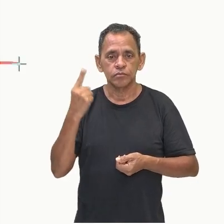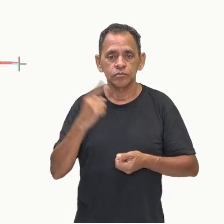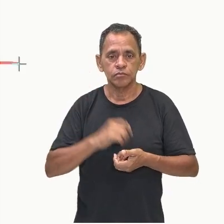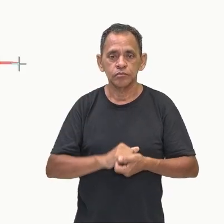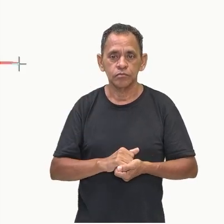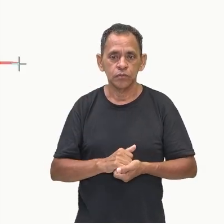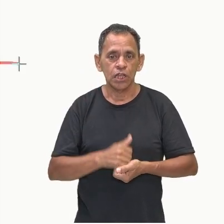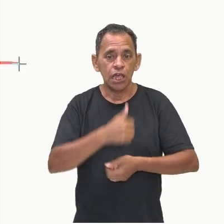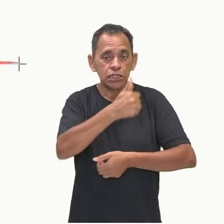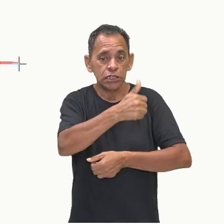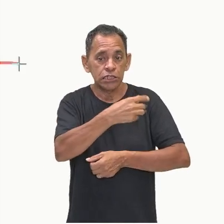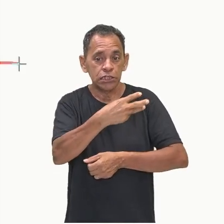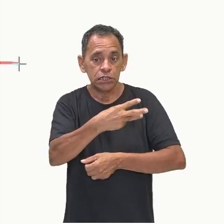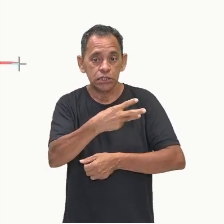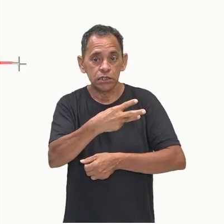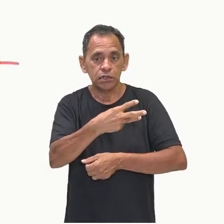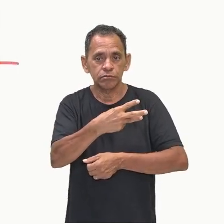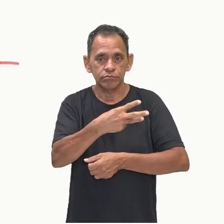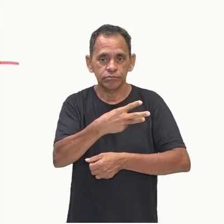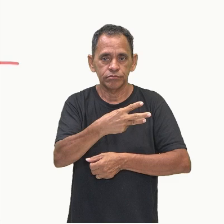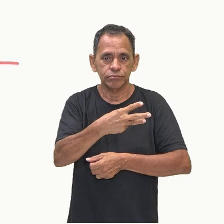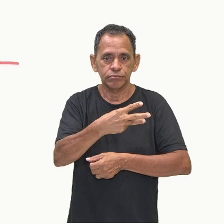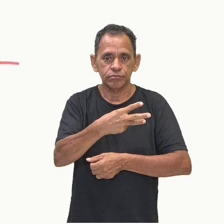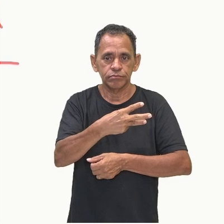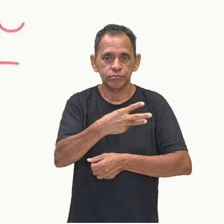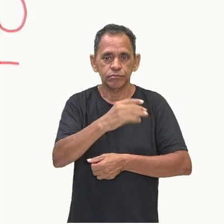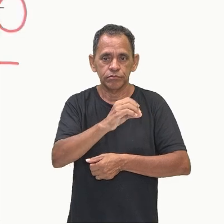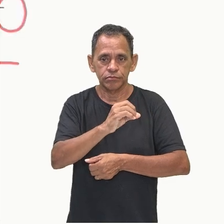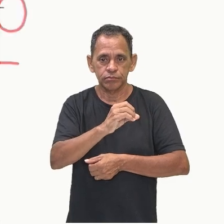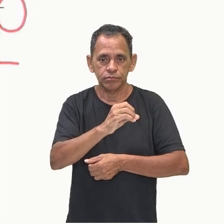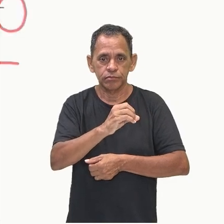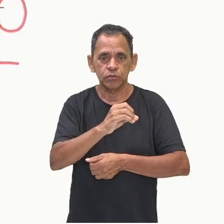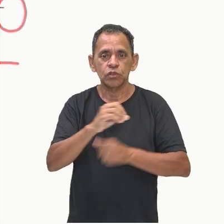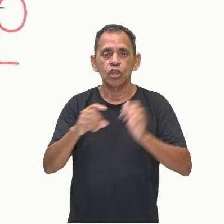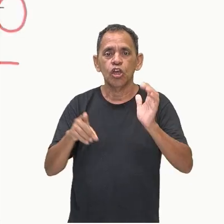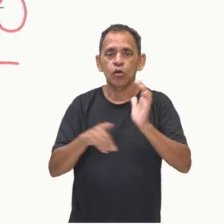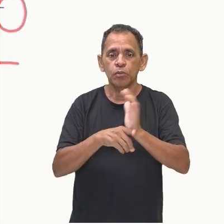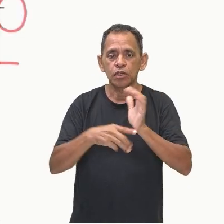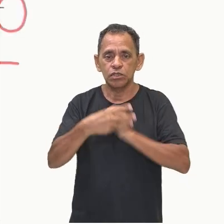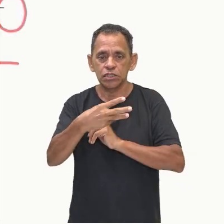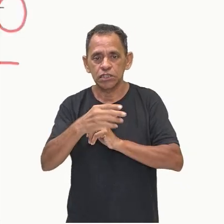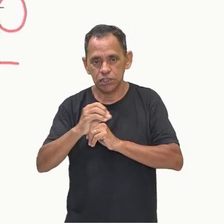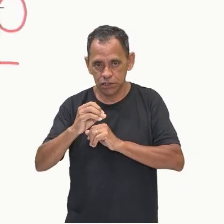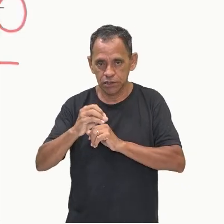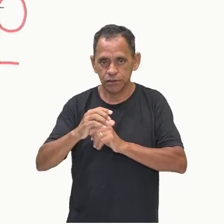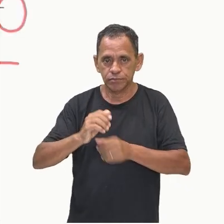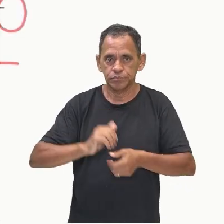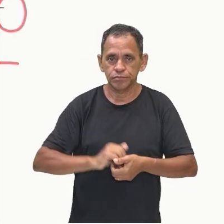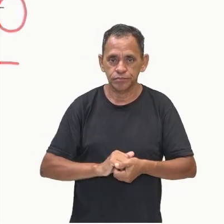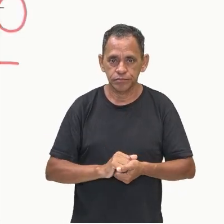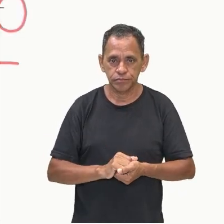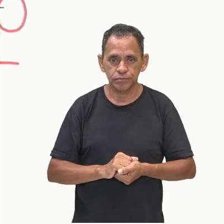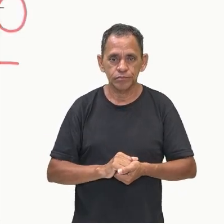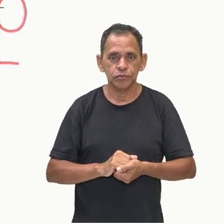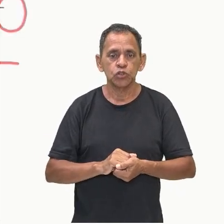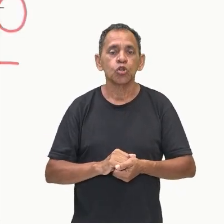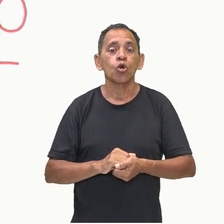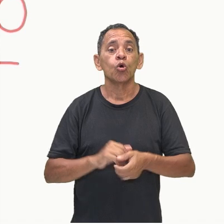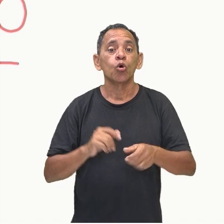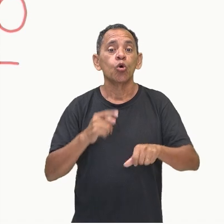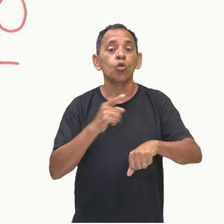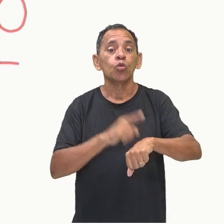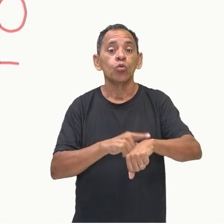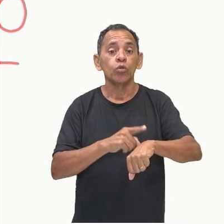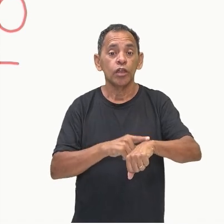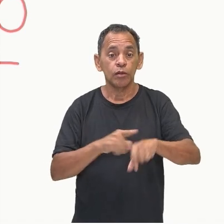menos o quilômetro Inicial que seria 30 o tempo por sua vez será